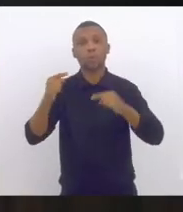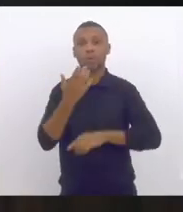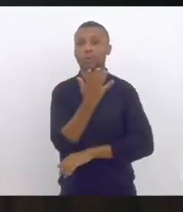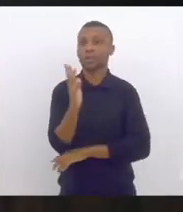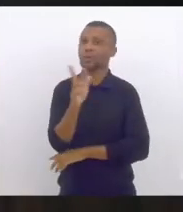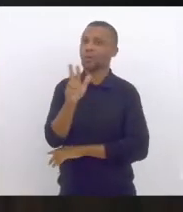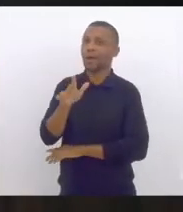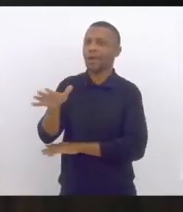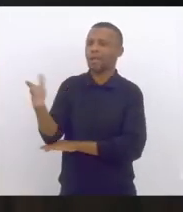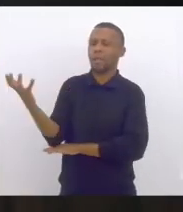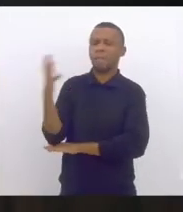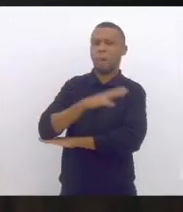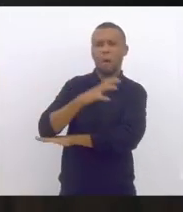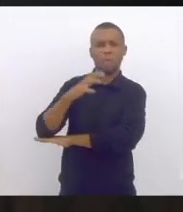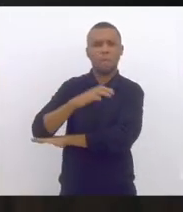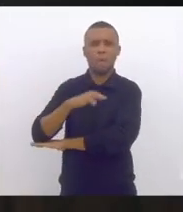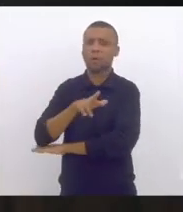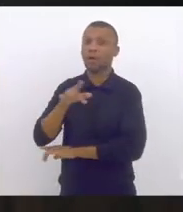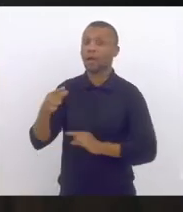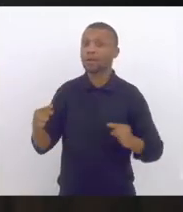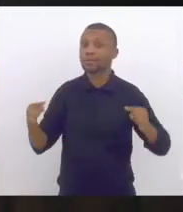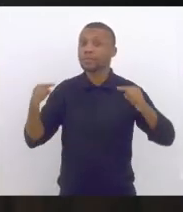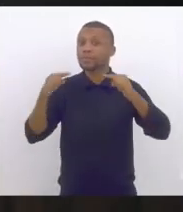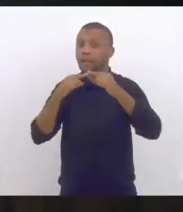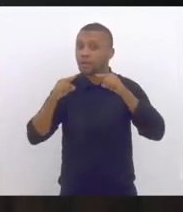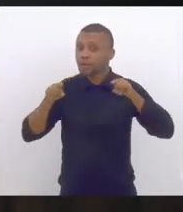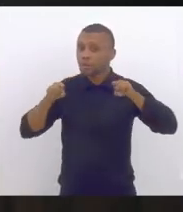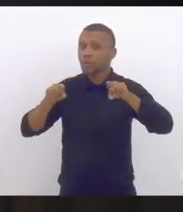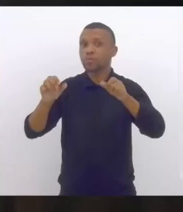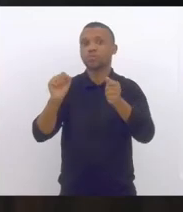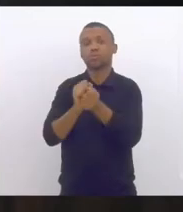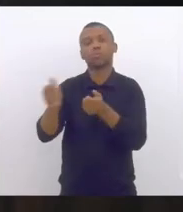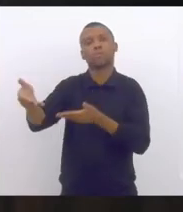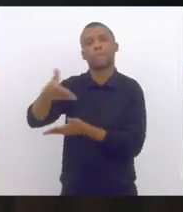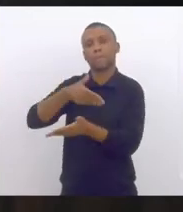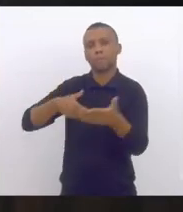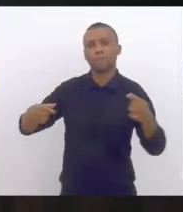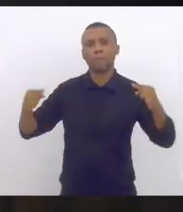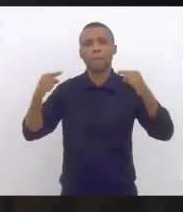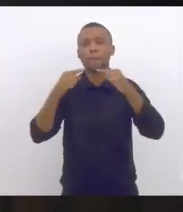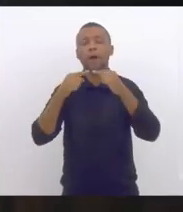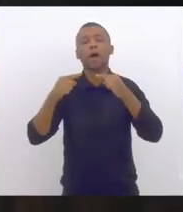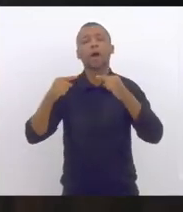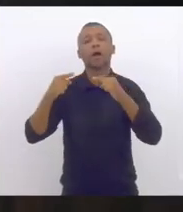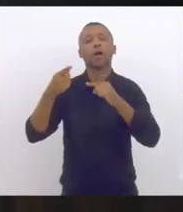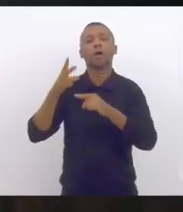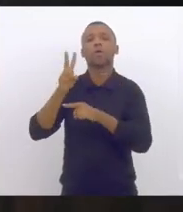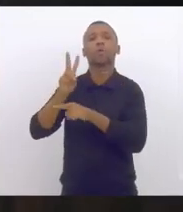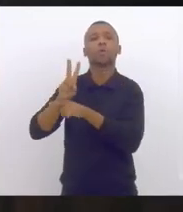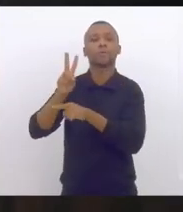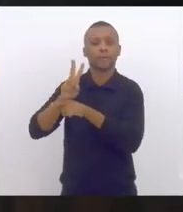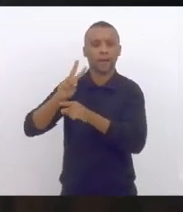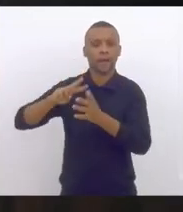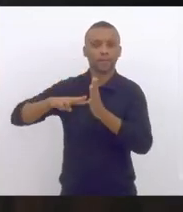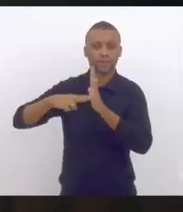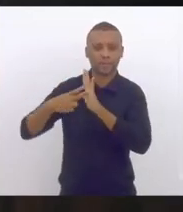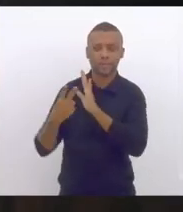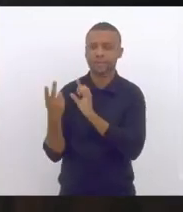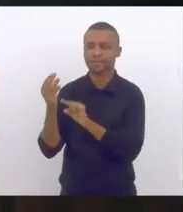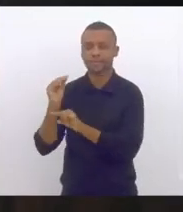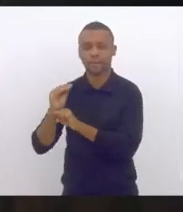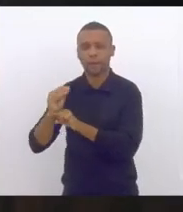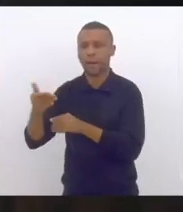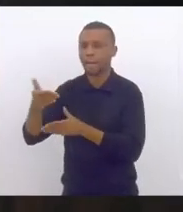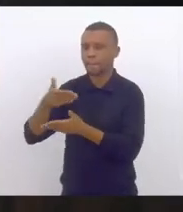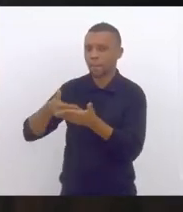a natureza, em harmonia com ela. Harmonia tem a ver com cuidado, tem a ver com zelo e com